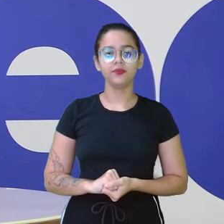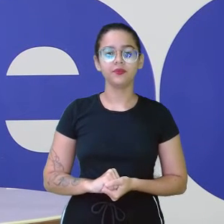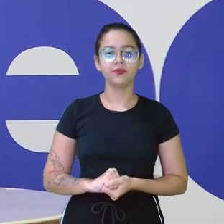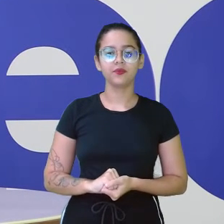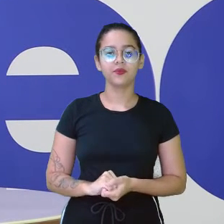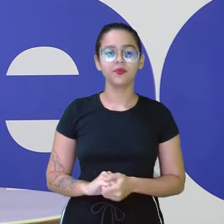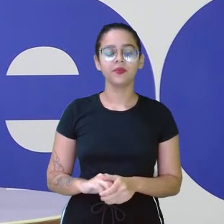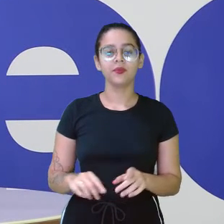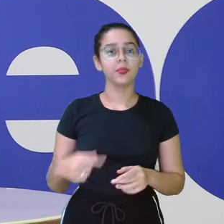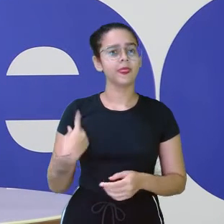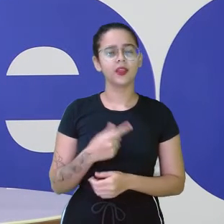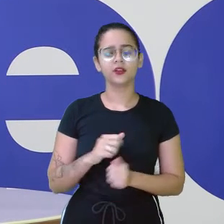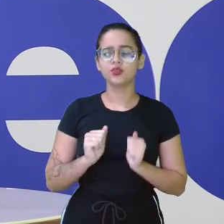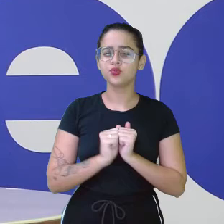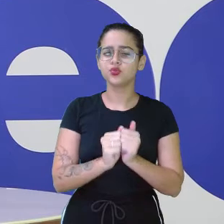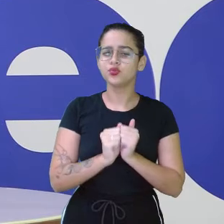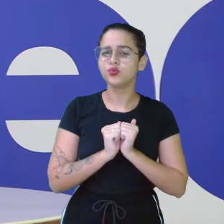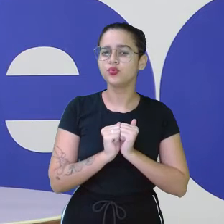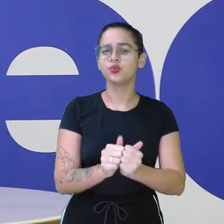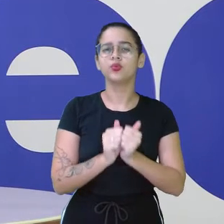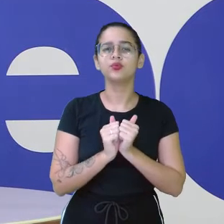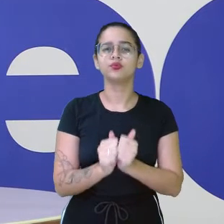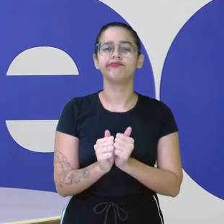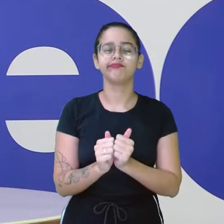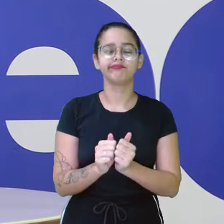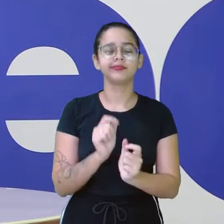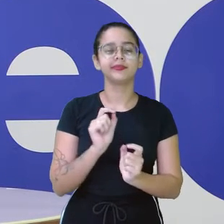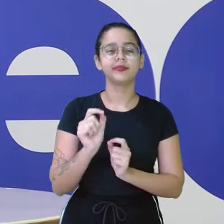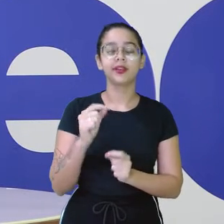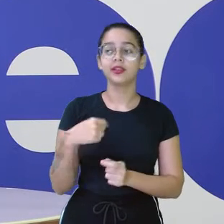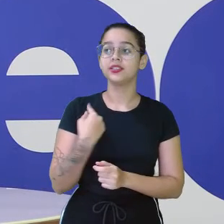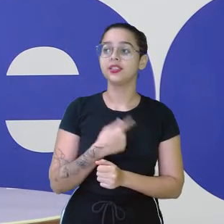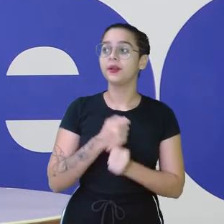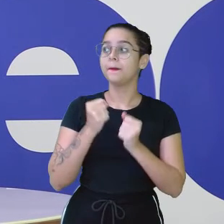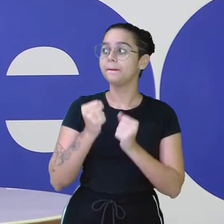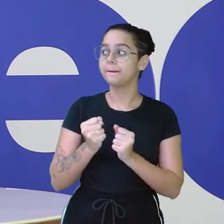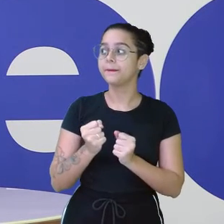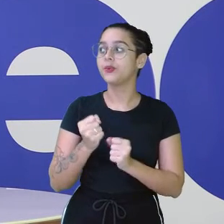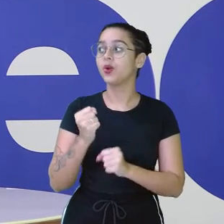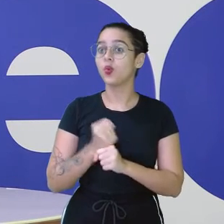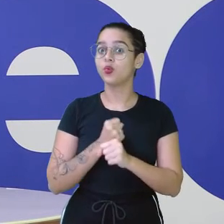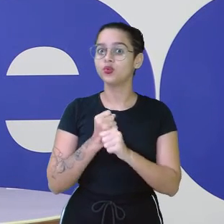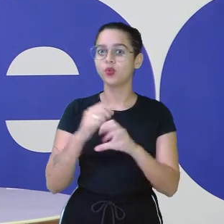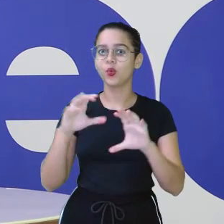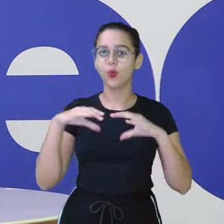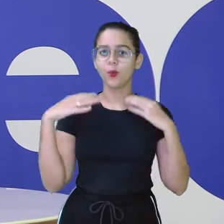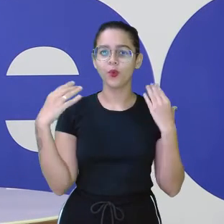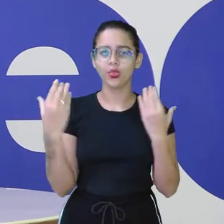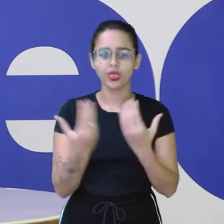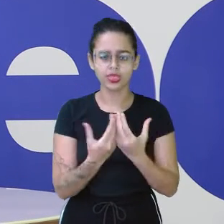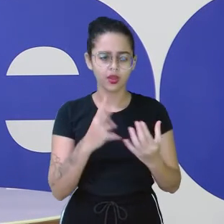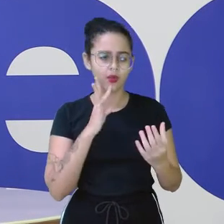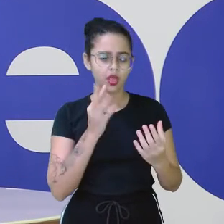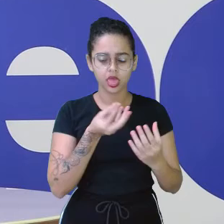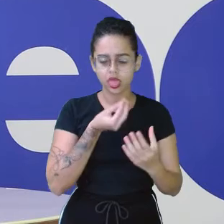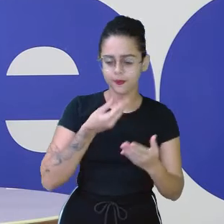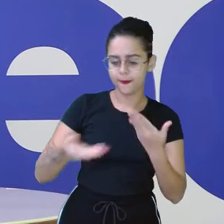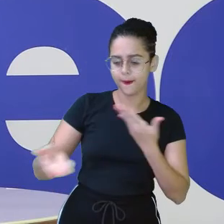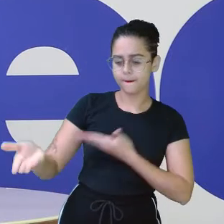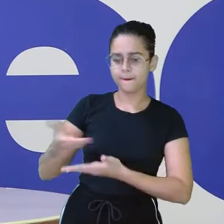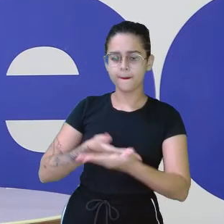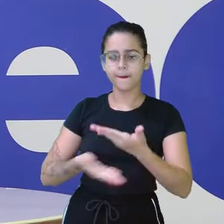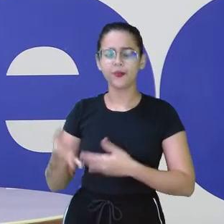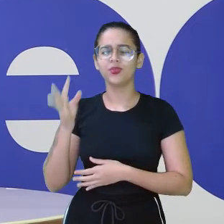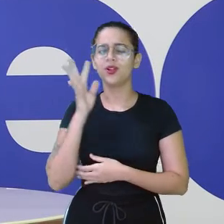em conjunto, né, junto, para que possamos, gente, construir uma comunidade de conhecimento. É muito legal,